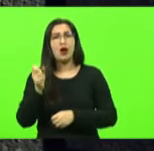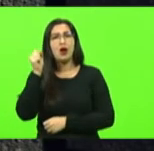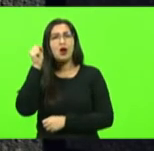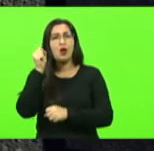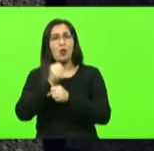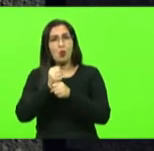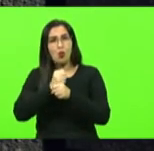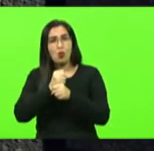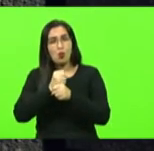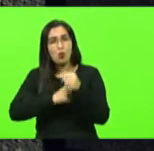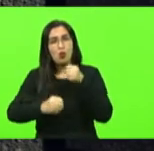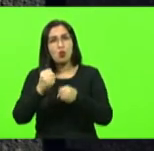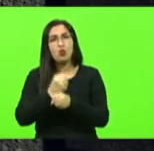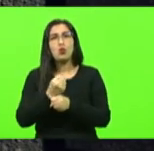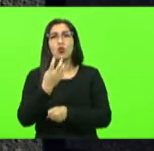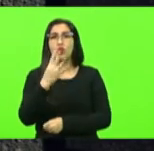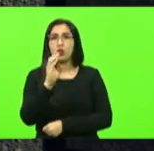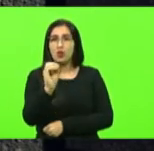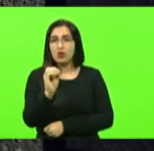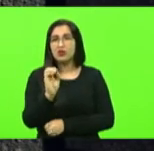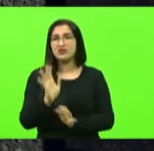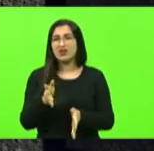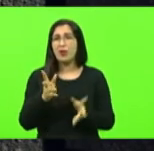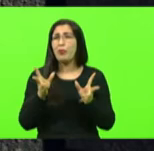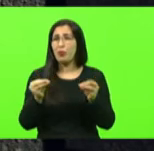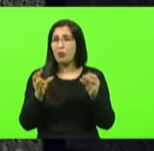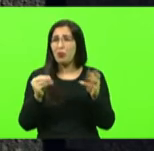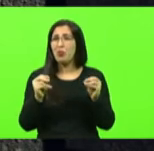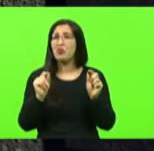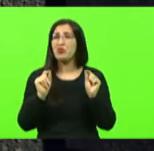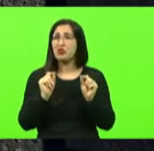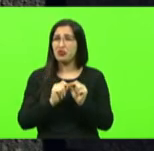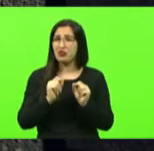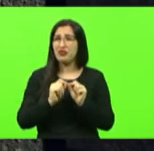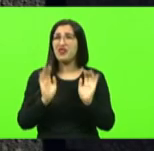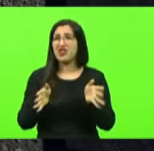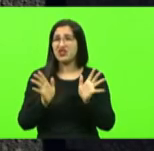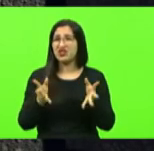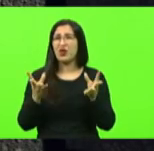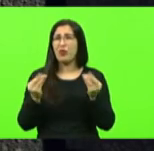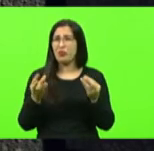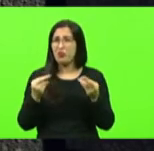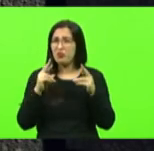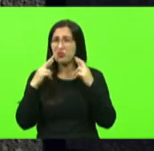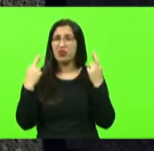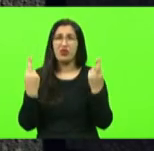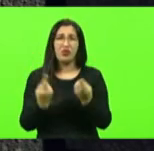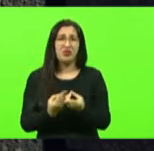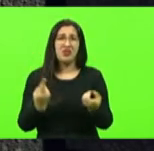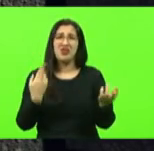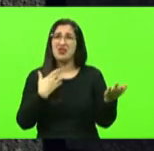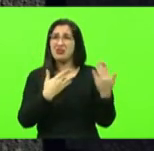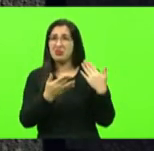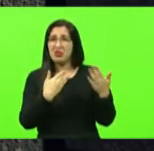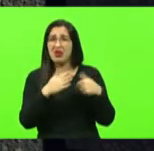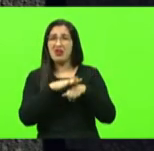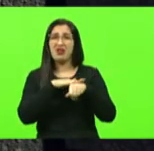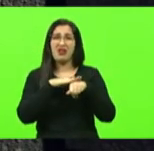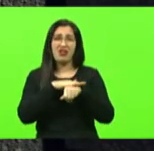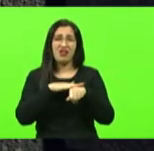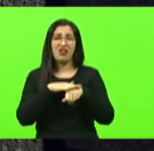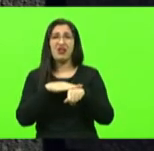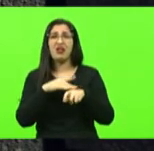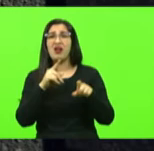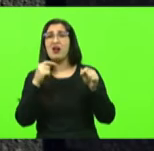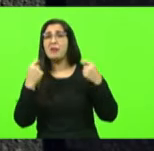e resistência, é muita coisa que foi feita. Muitas reuniões, muito debate. O que eles sempre